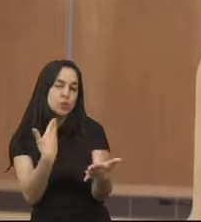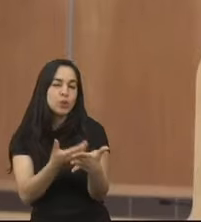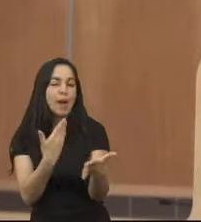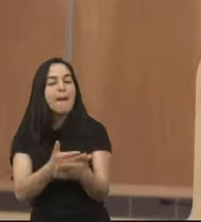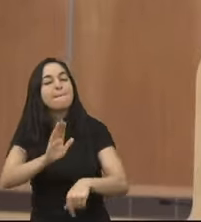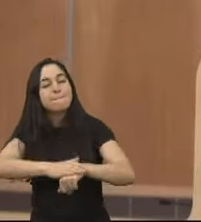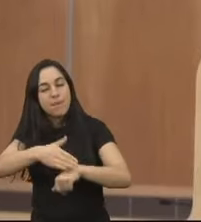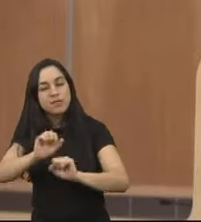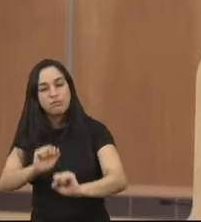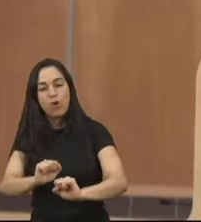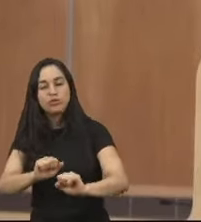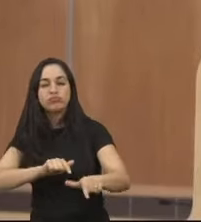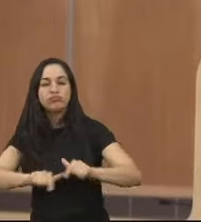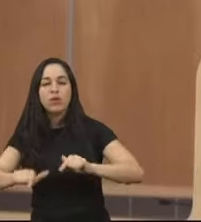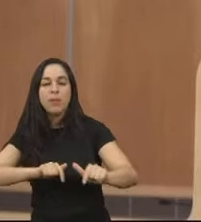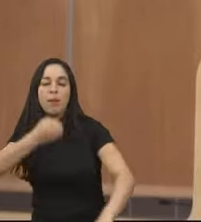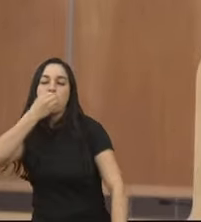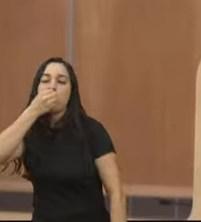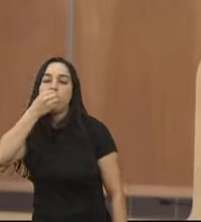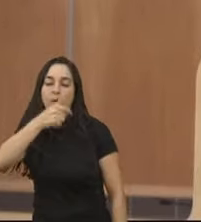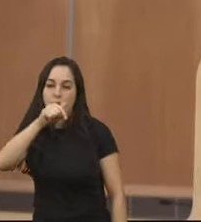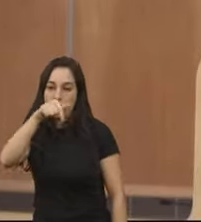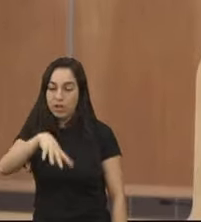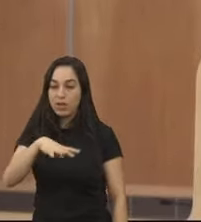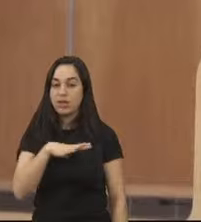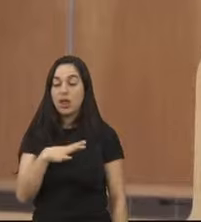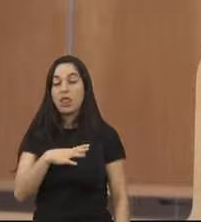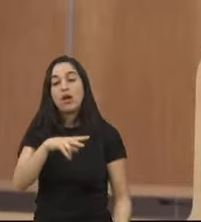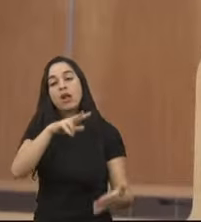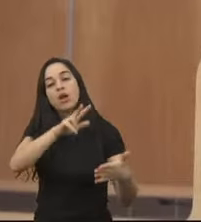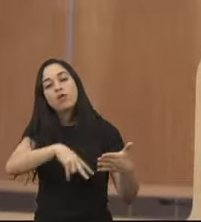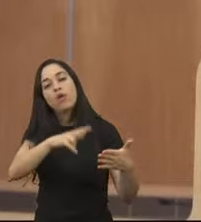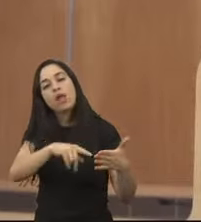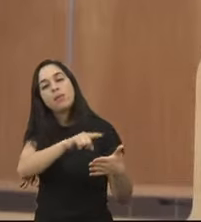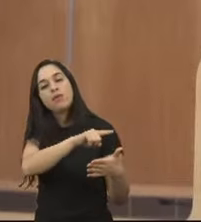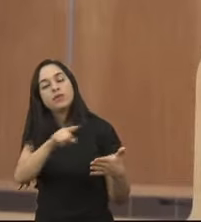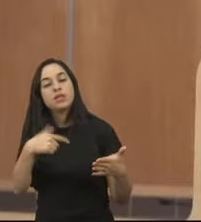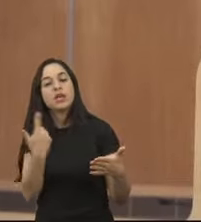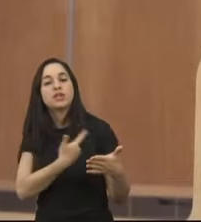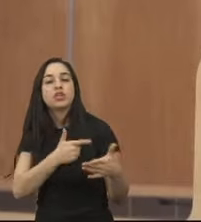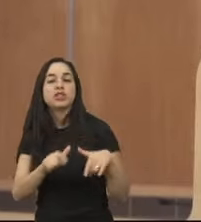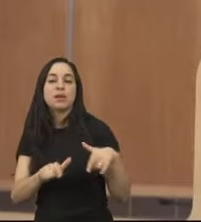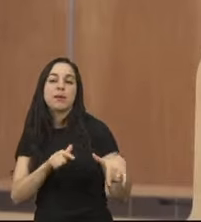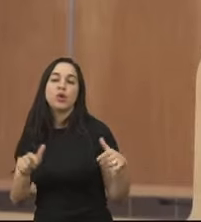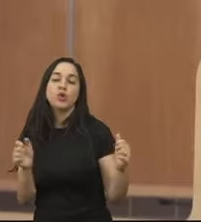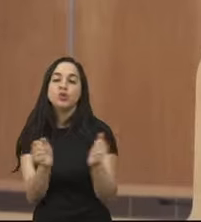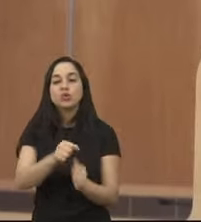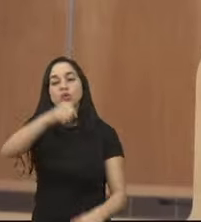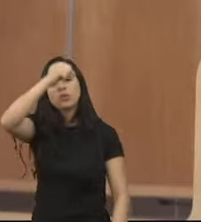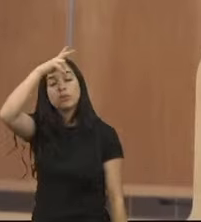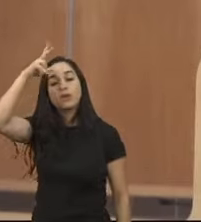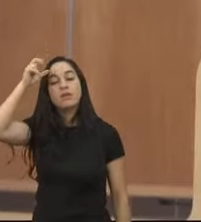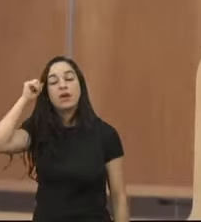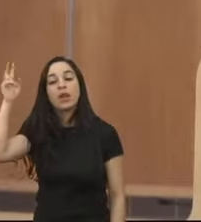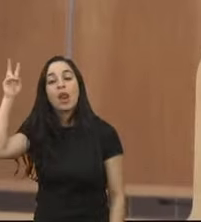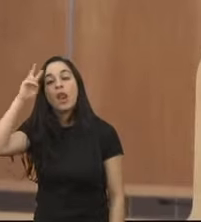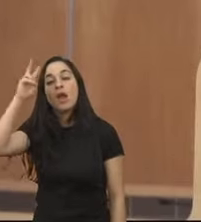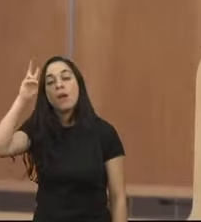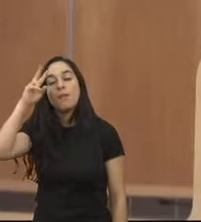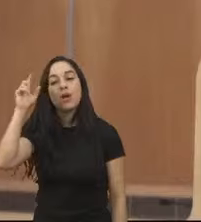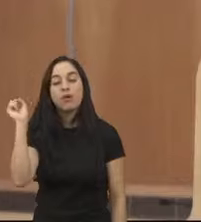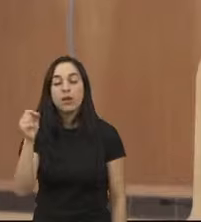um trabalho adequado na cidade. Então eu vou ler aqui um pouquinho para vocês, tá, o que a gente trabalhou junto com o prefeito aqui. Importante lembrar também